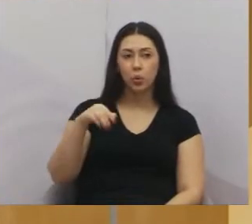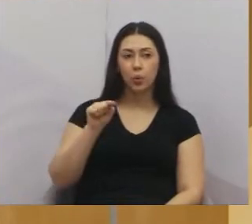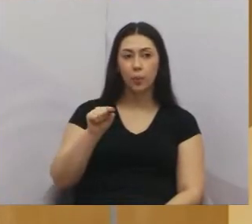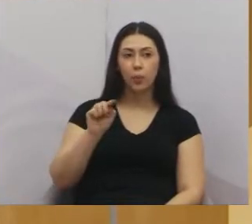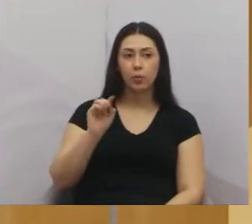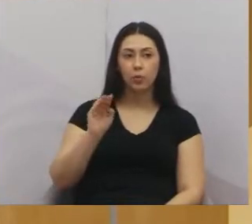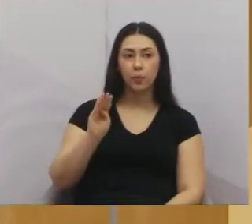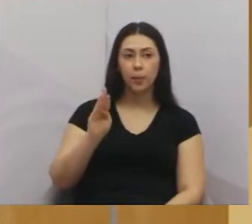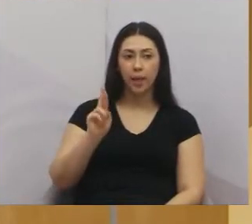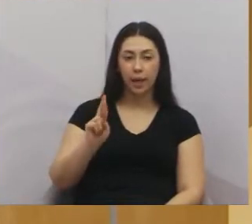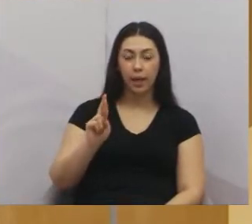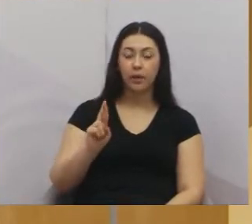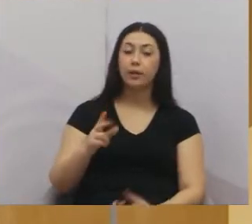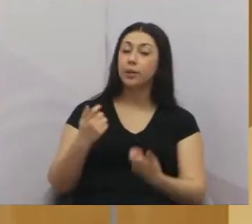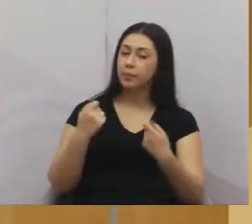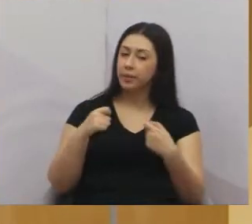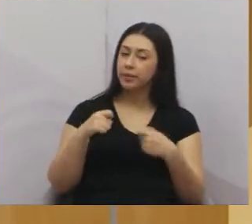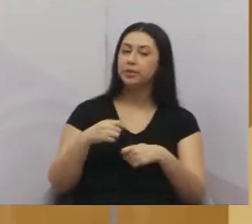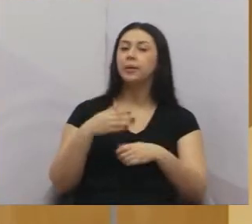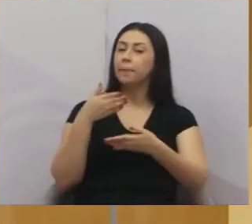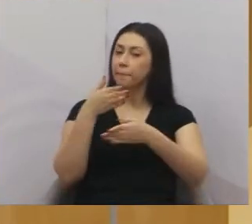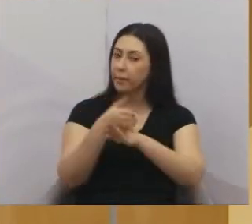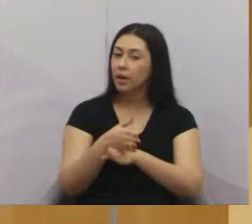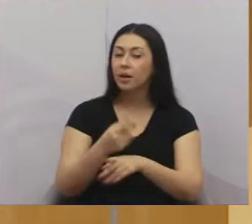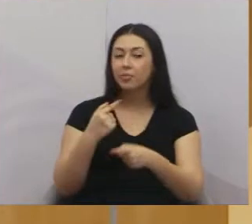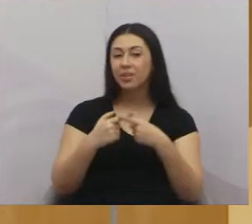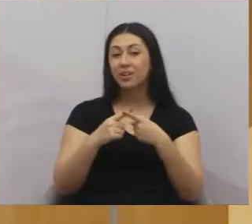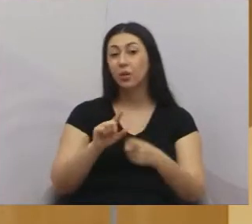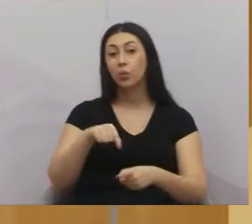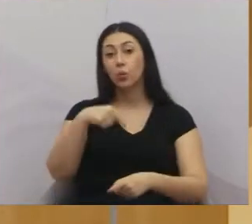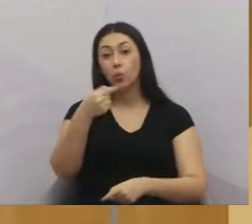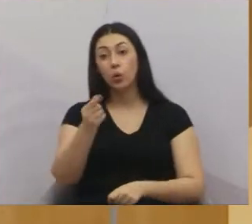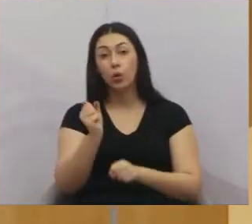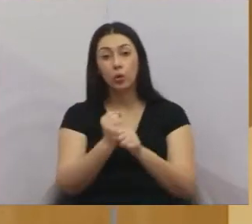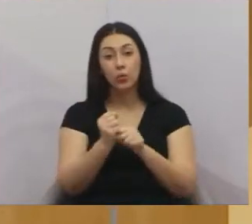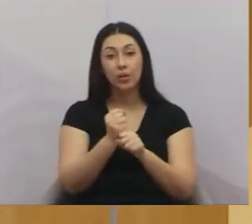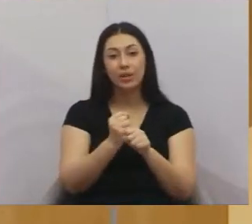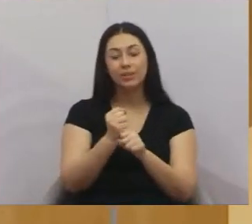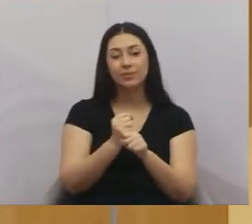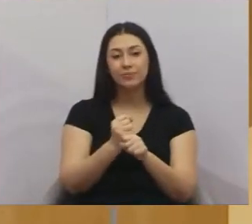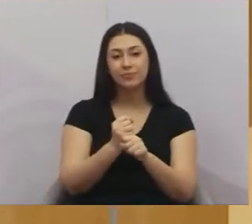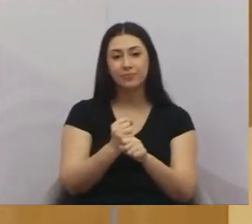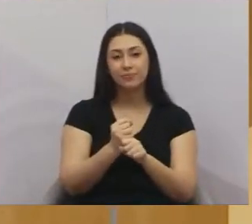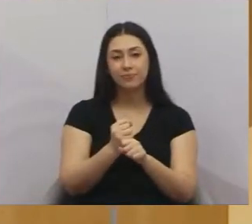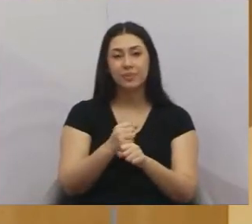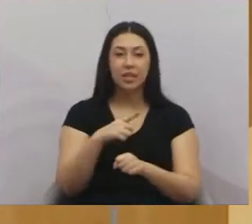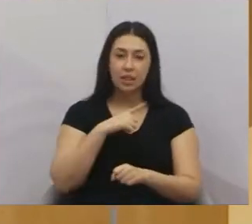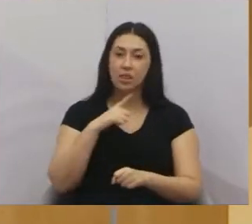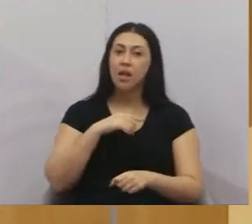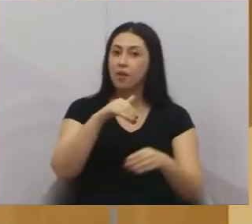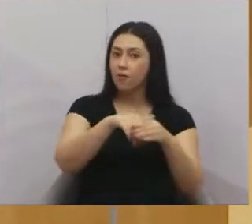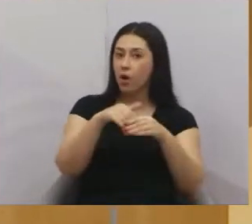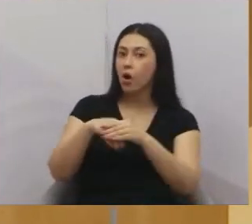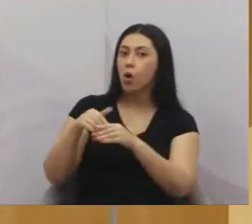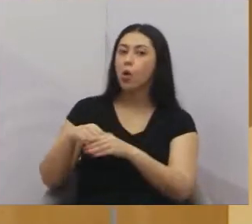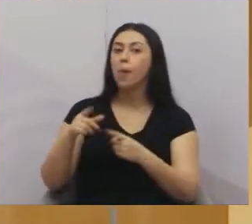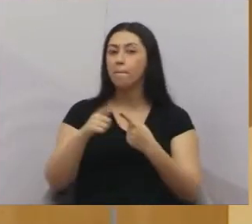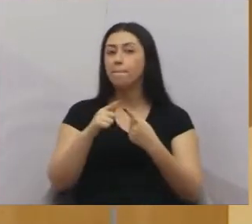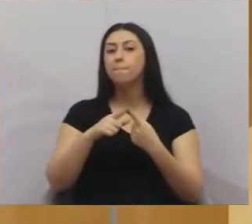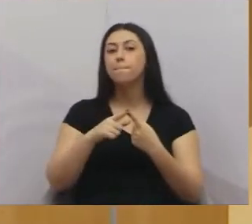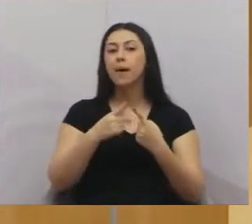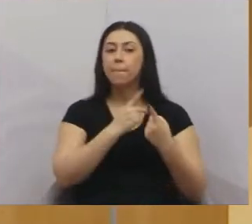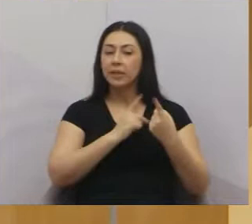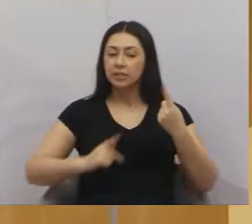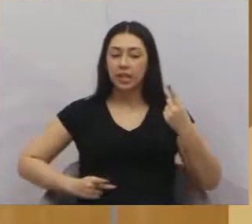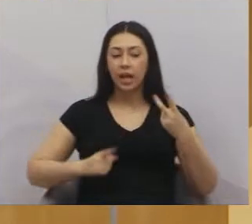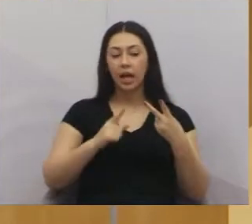Então não deixe de fazer a sua parte, porque senão, no ano que vem, que nós temos eleição para presidente da República, governadores,